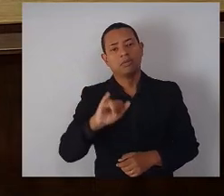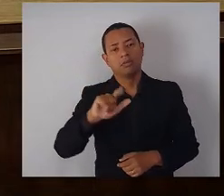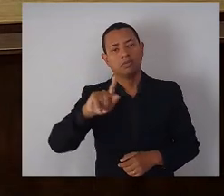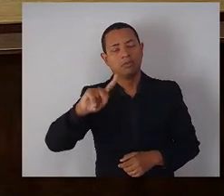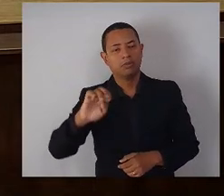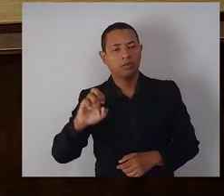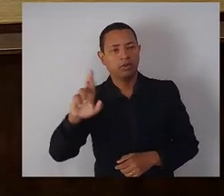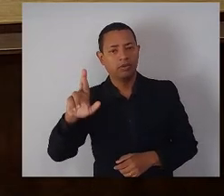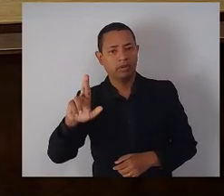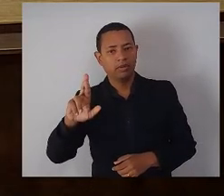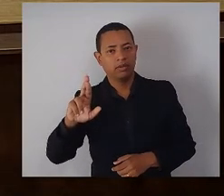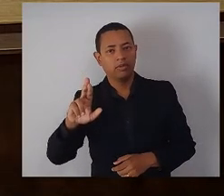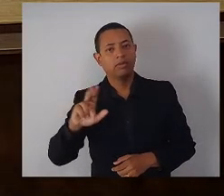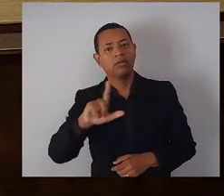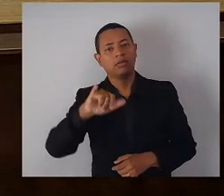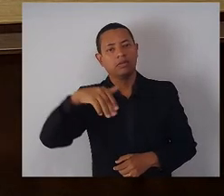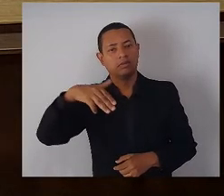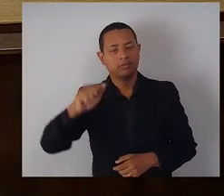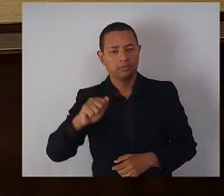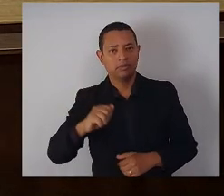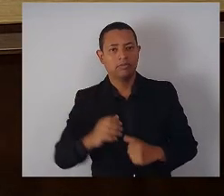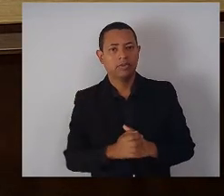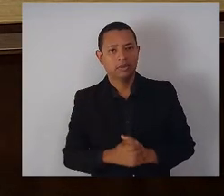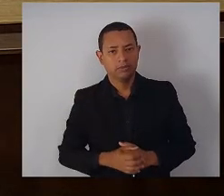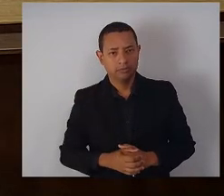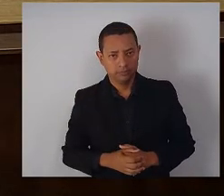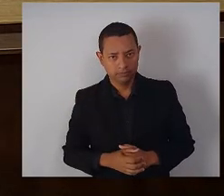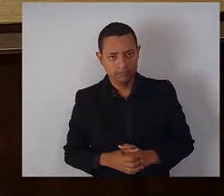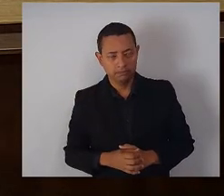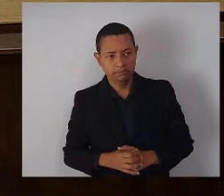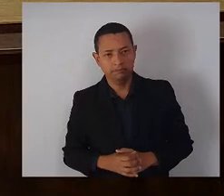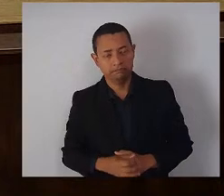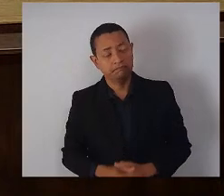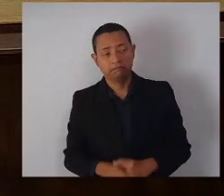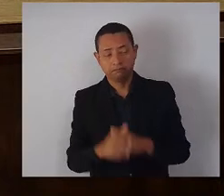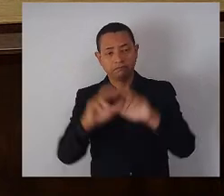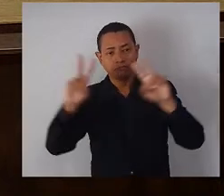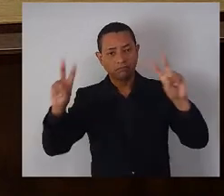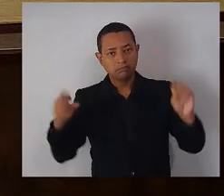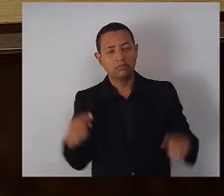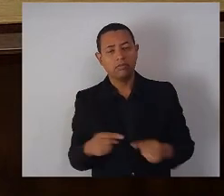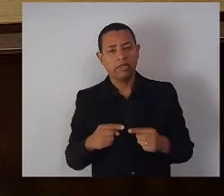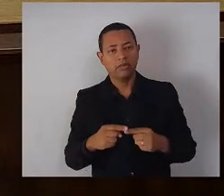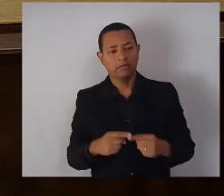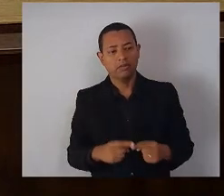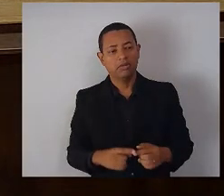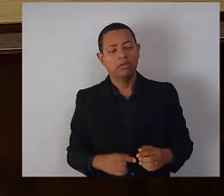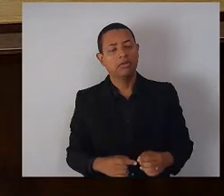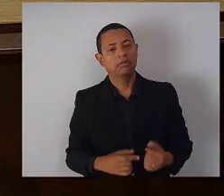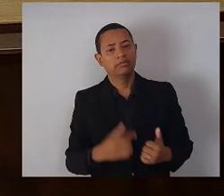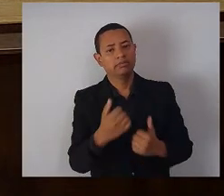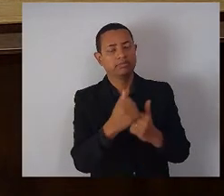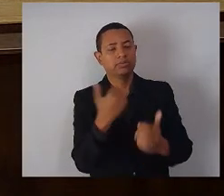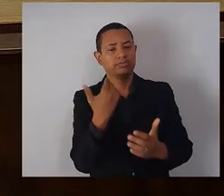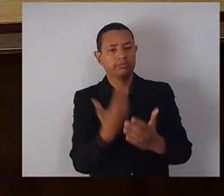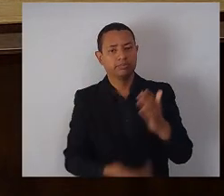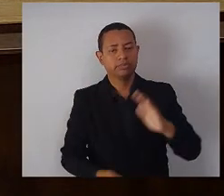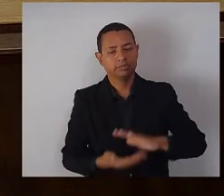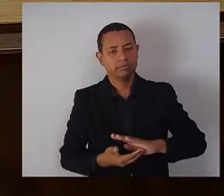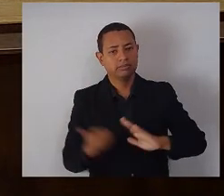Lima. Assunto, ação de decretação de perda de mandato eletivo por